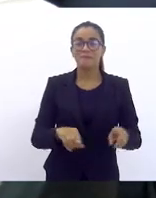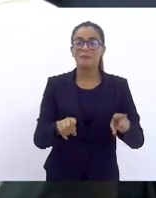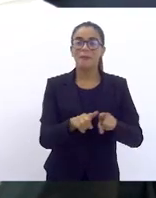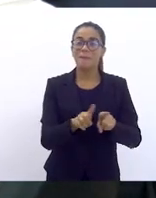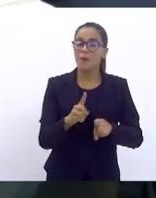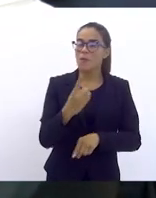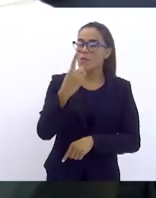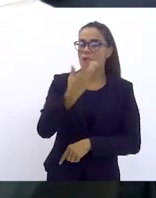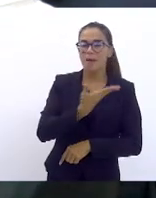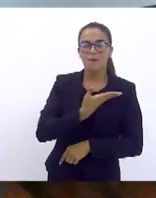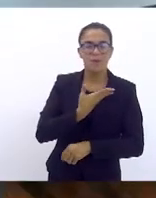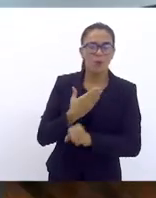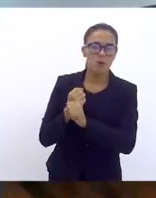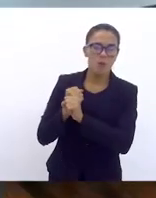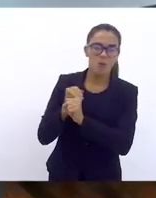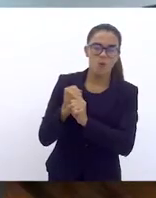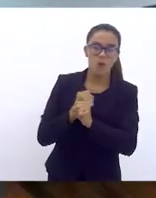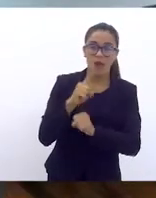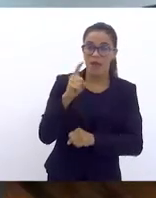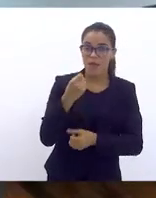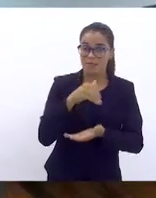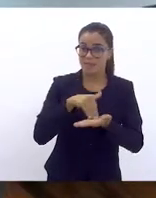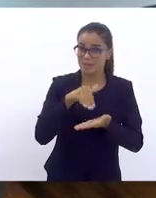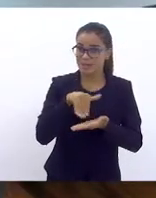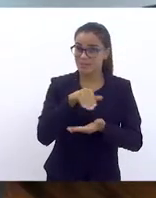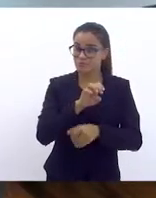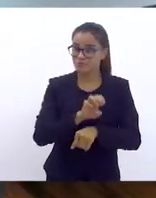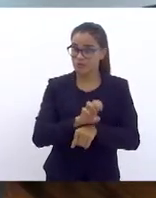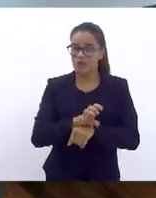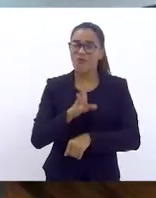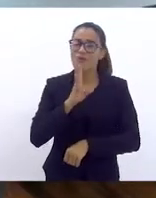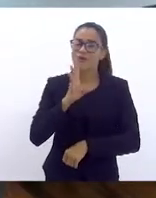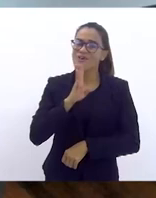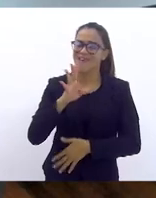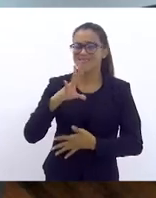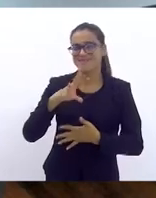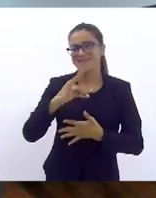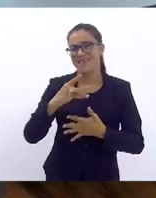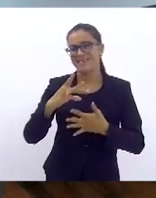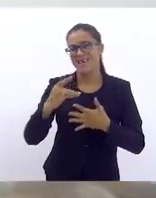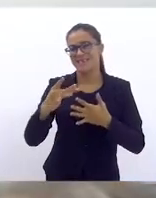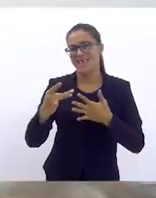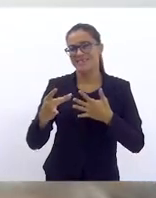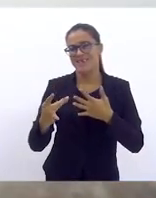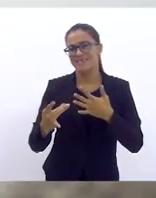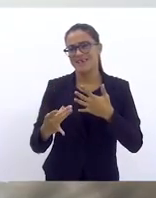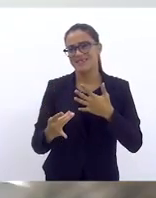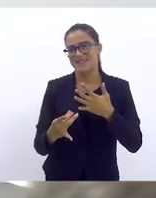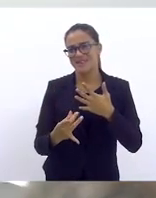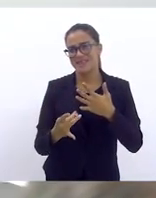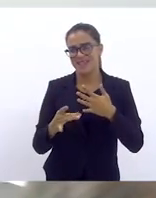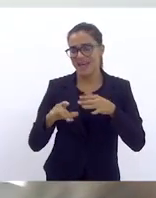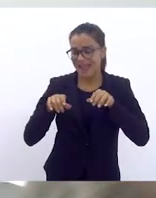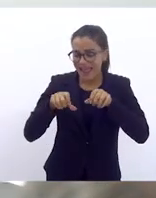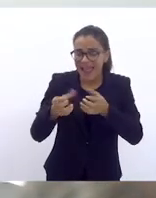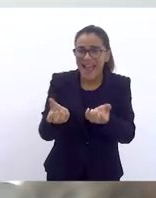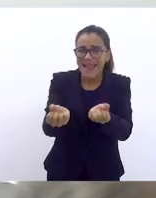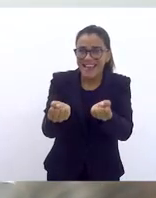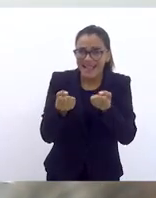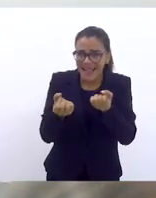aqui um amigo de longa data também Ei secretário de estado de tudo conhece cada caminho desse estado cada gaveta